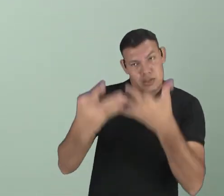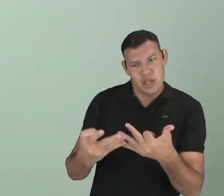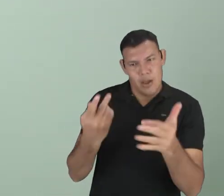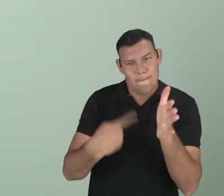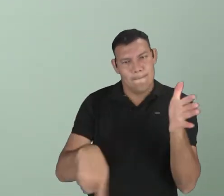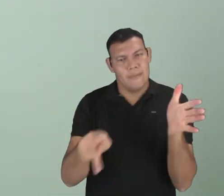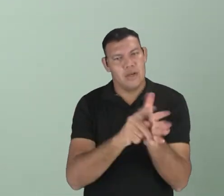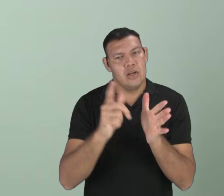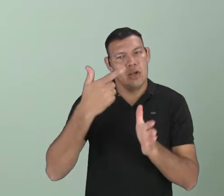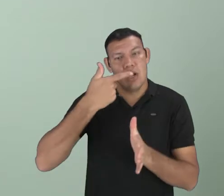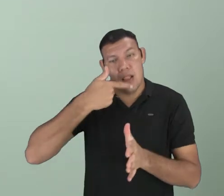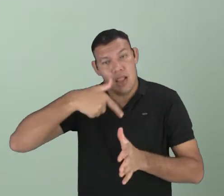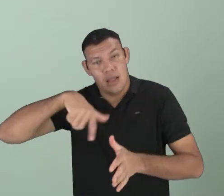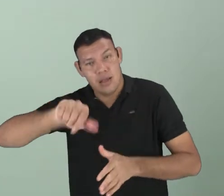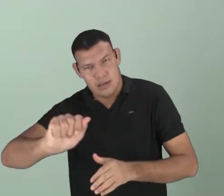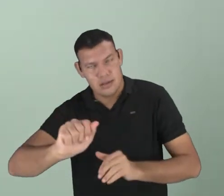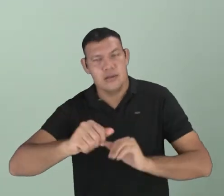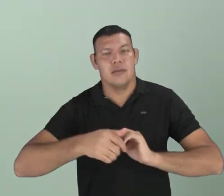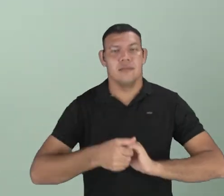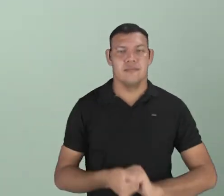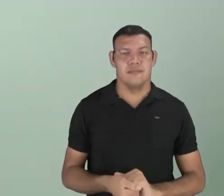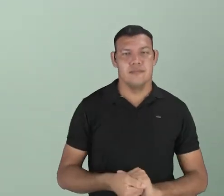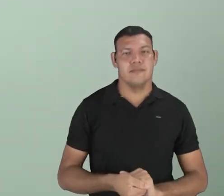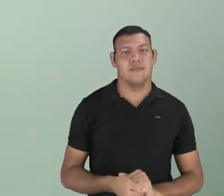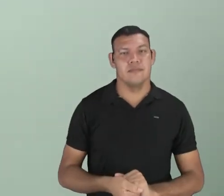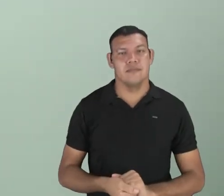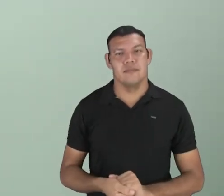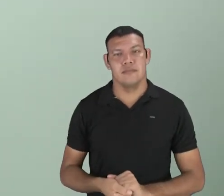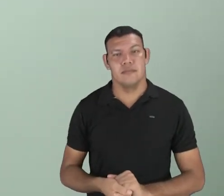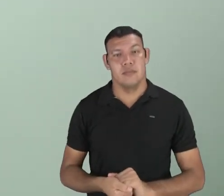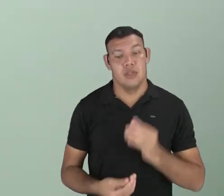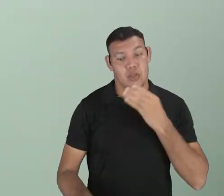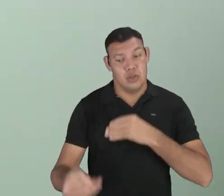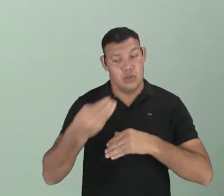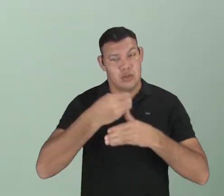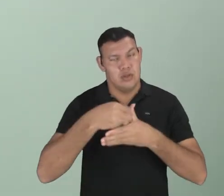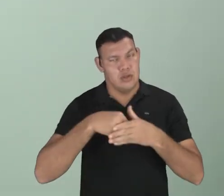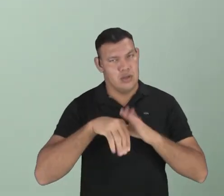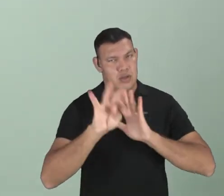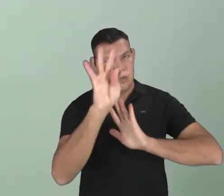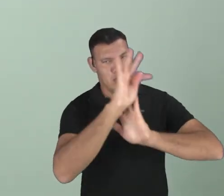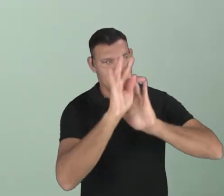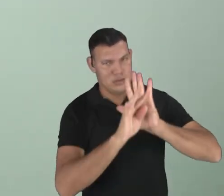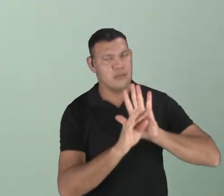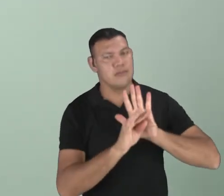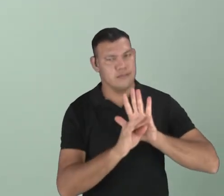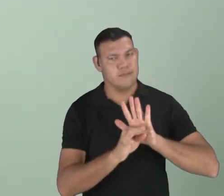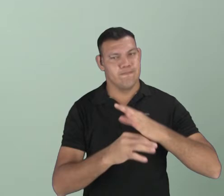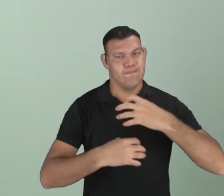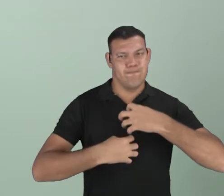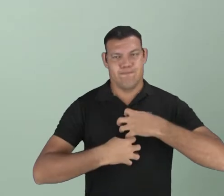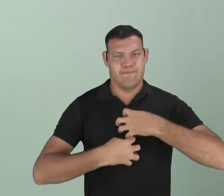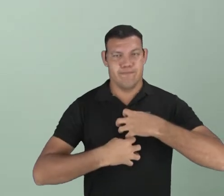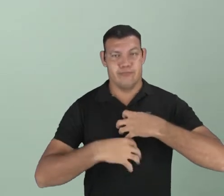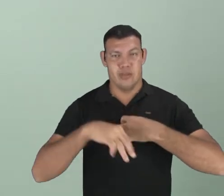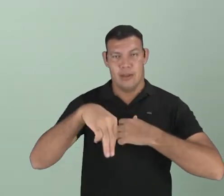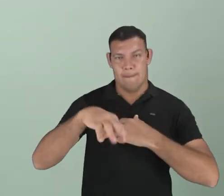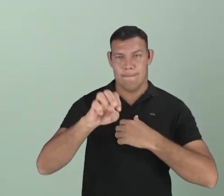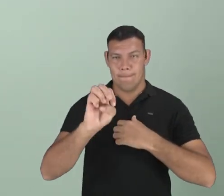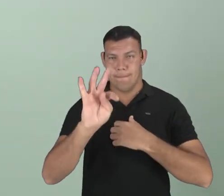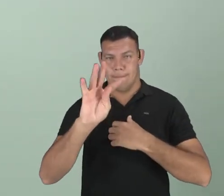metalinguística. Todas as vezes que você vê a linguagem falando dela mesma dentro de um texto, nós temos a